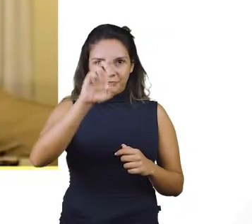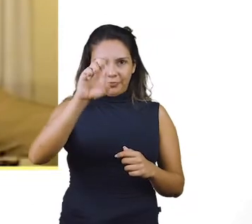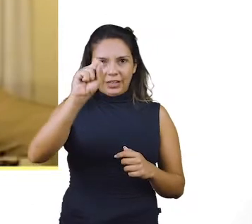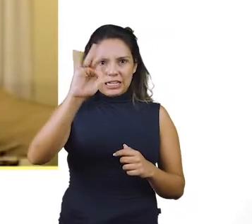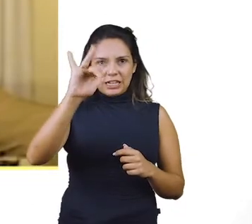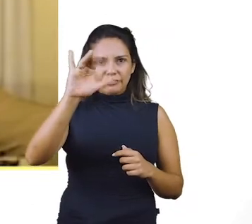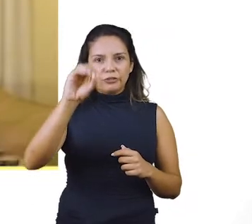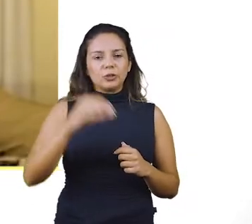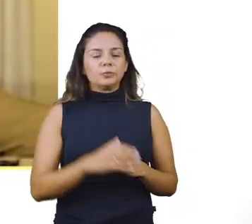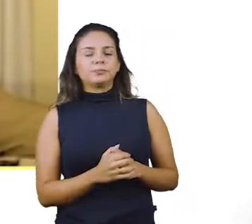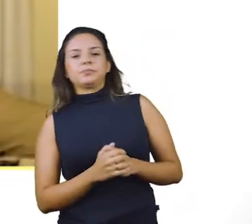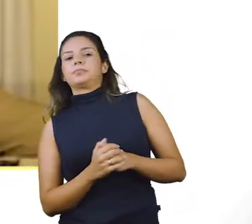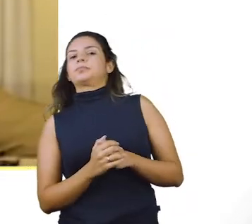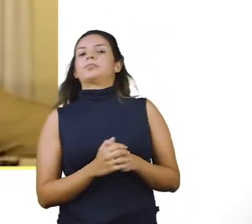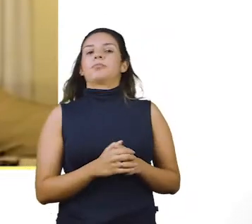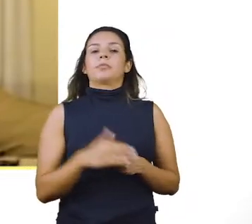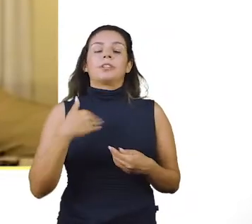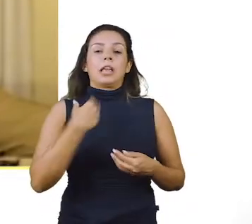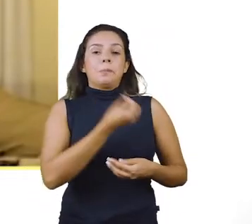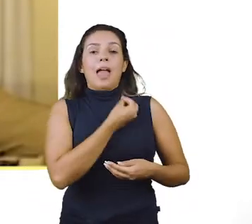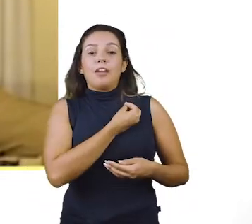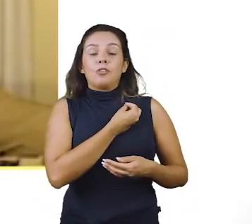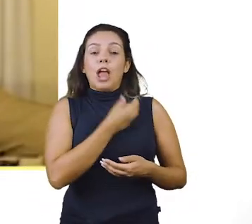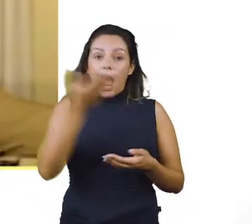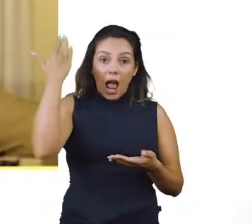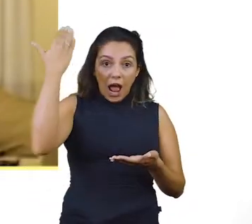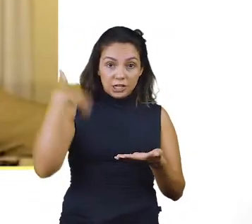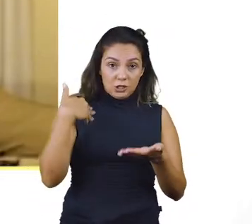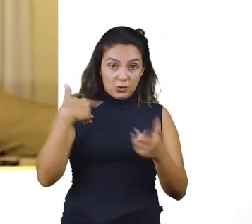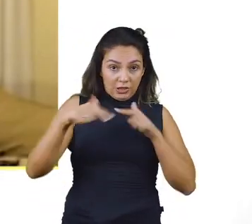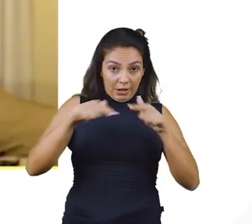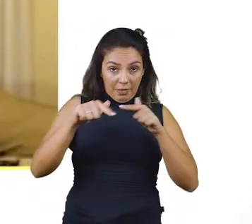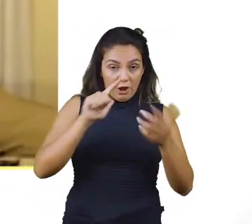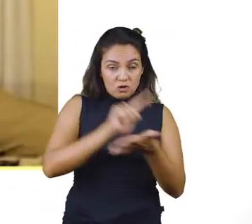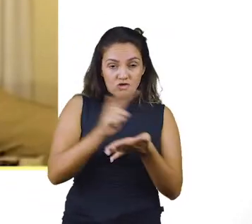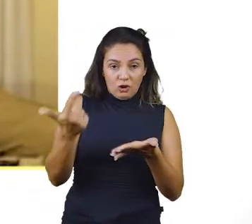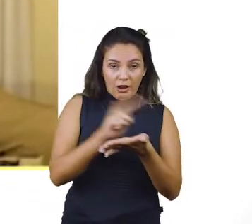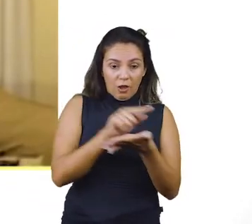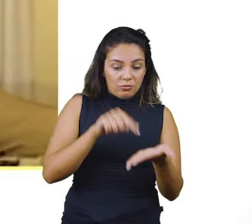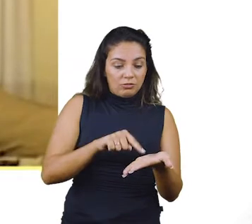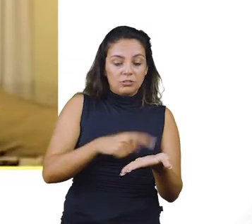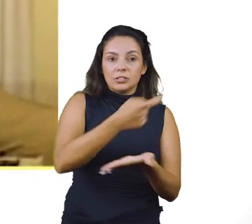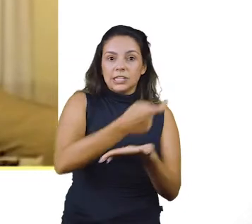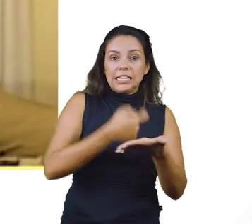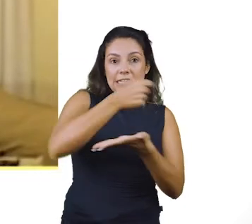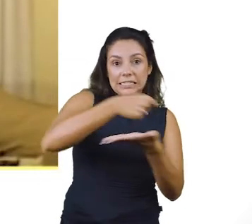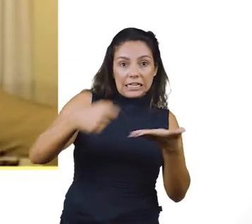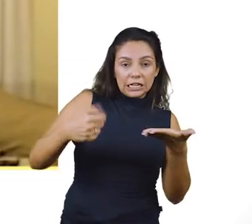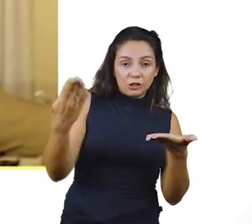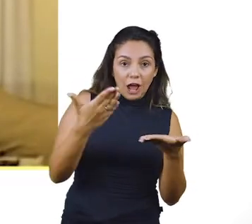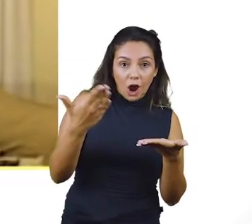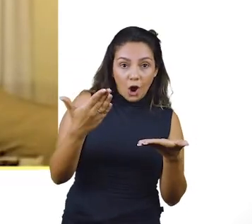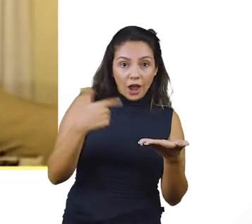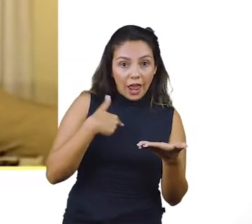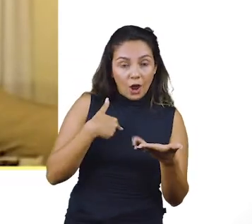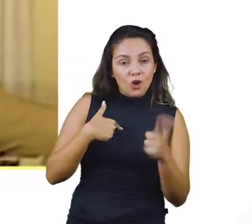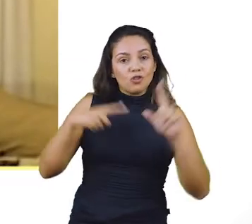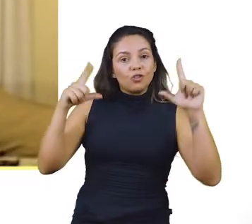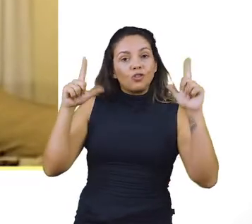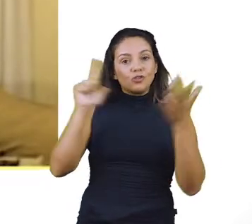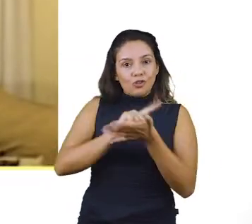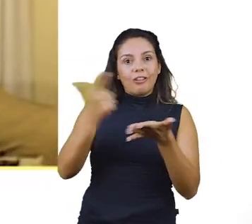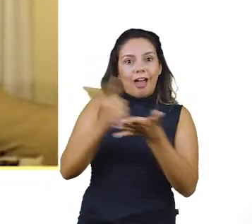na televisão. A vida foi me levando para a televisão e hoje eu sou apaixonado com o texto de TV. Acho o texto de TV